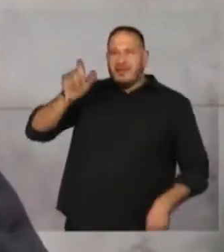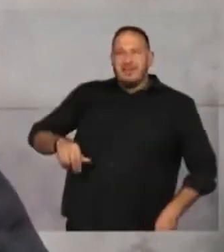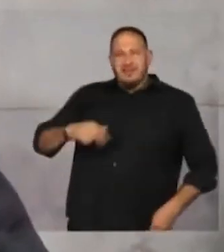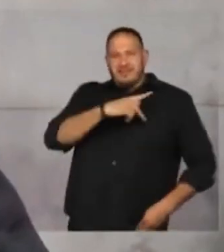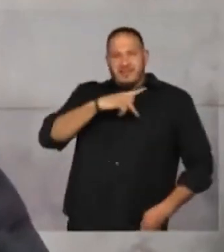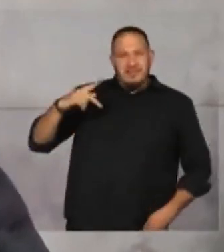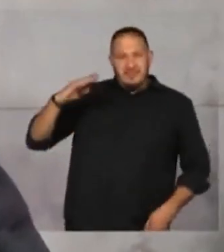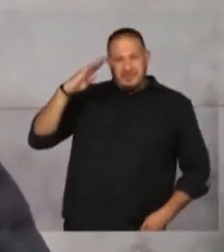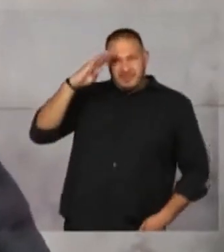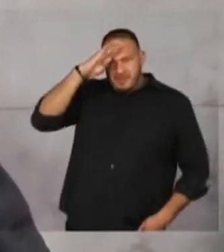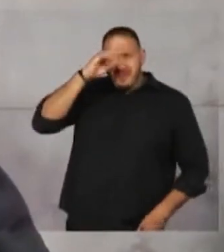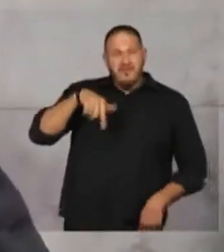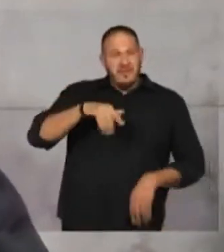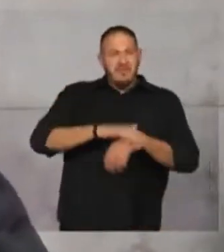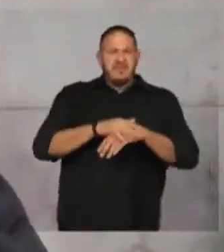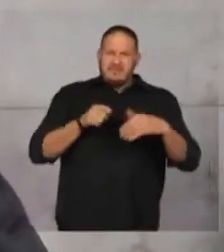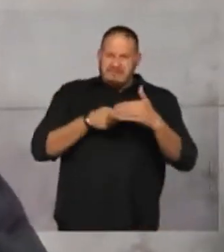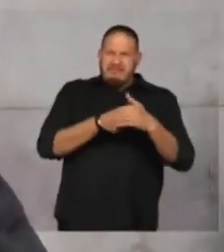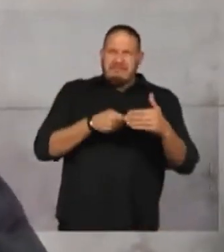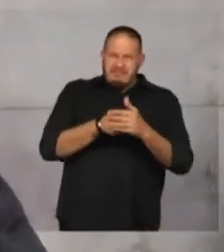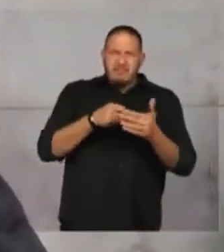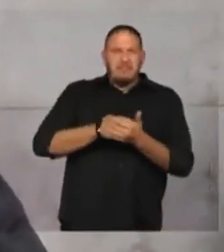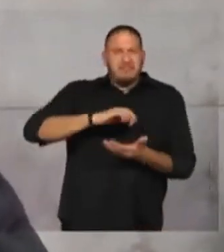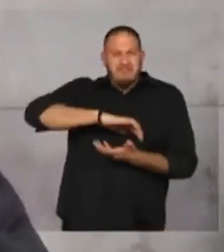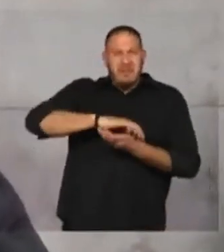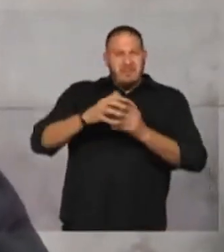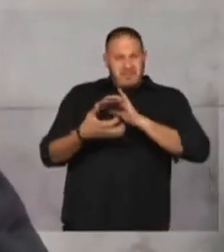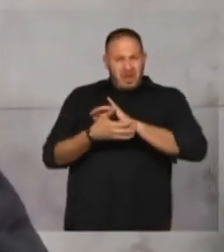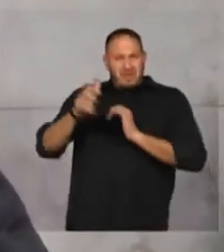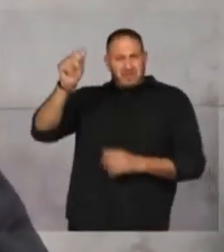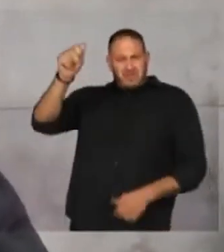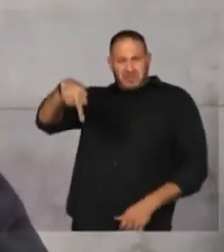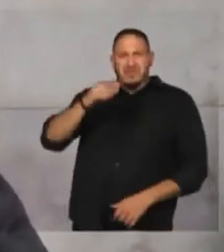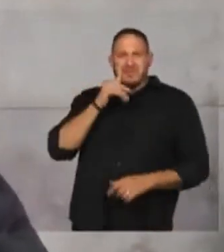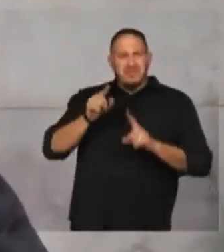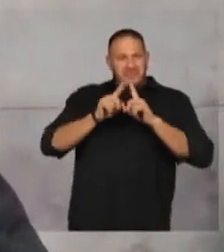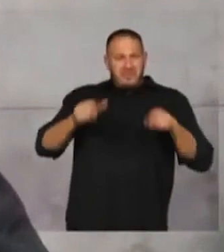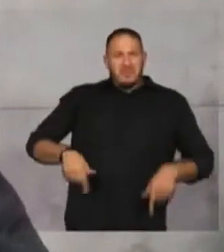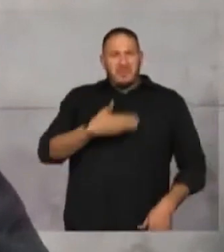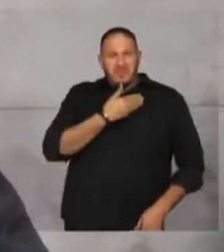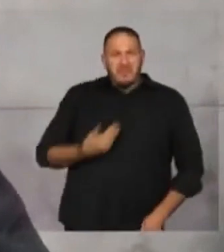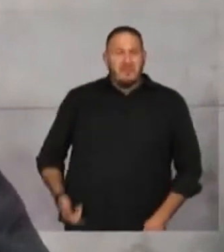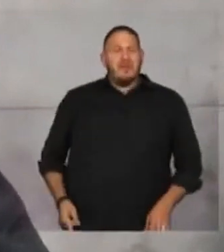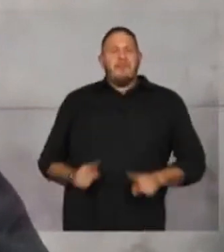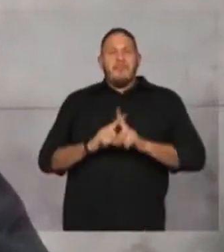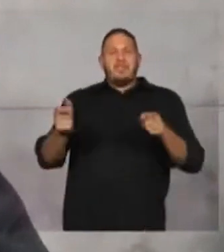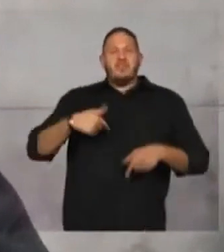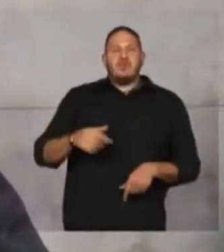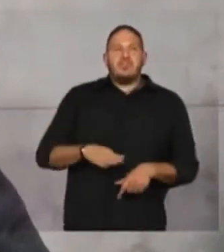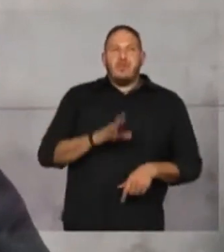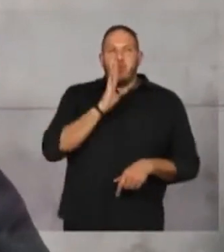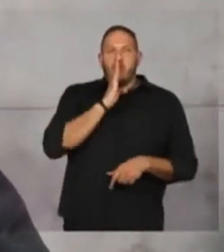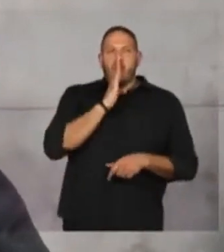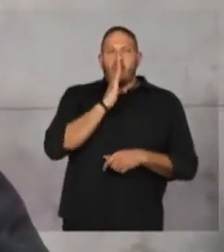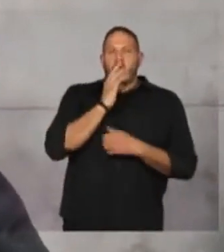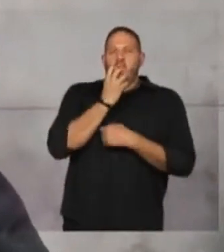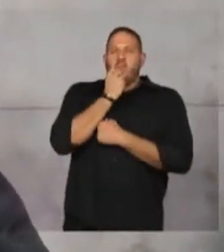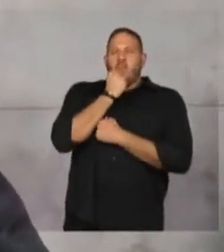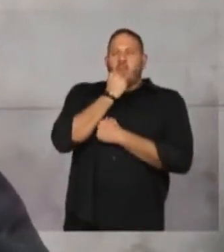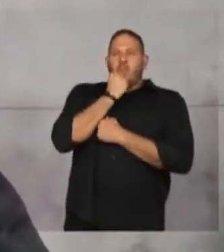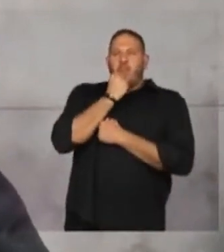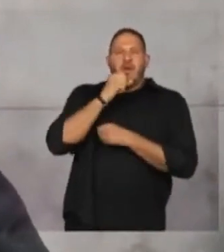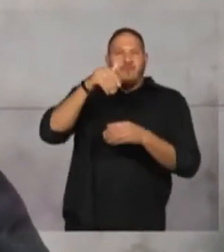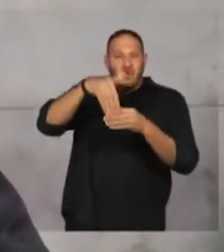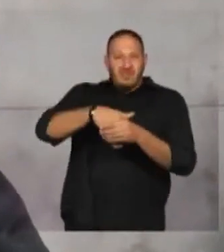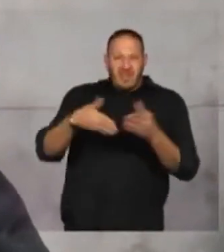vem aqui defender uma reforma da Previdência para funcionalismo público, mas hoje tem que enfiar o rabo entre as pernas e votar um aumento